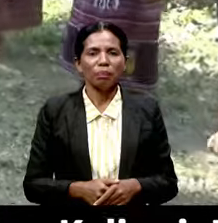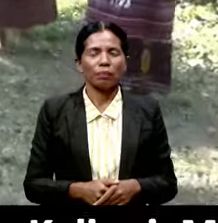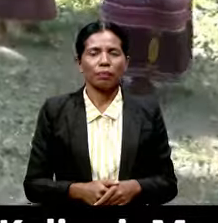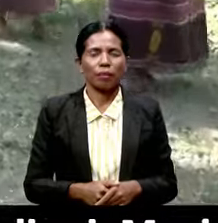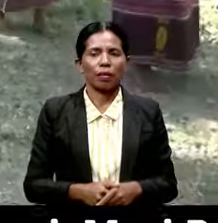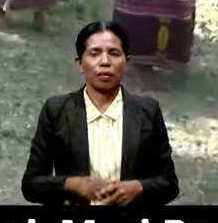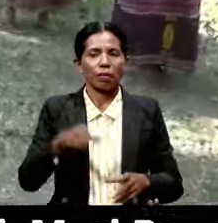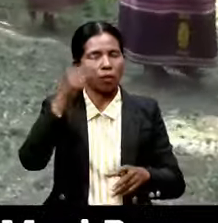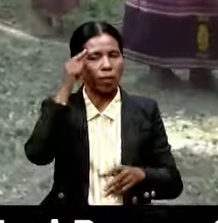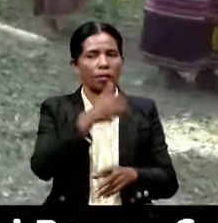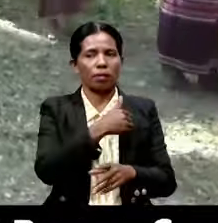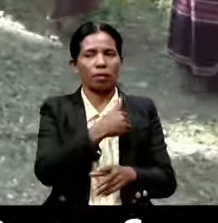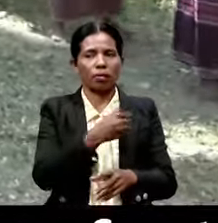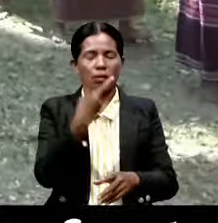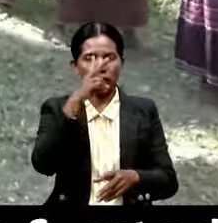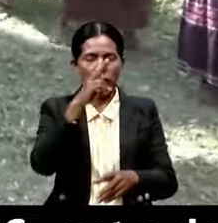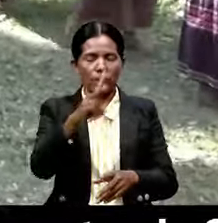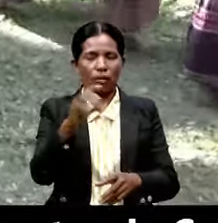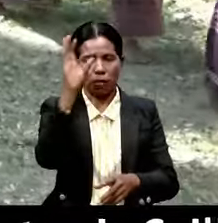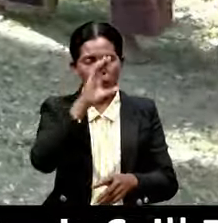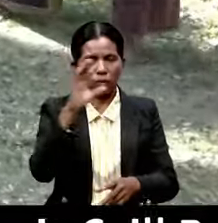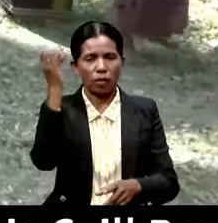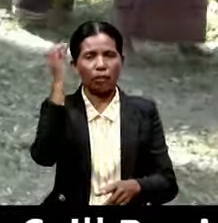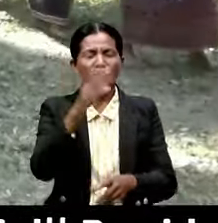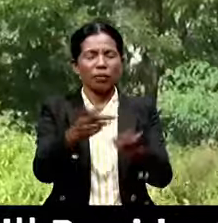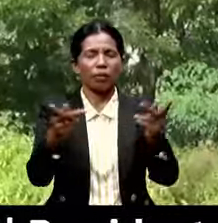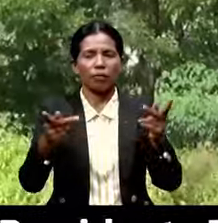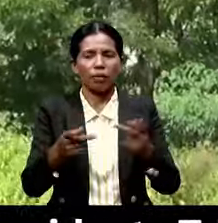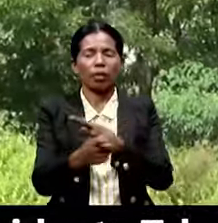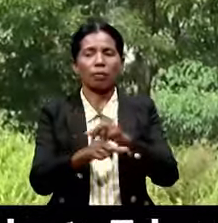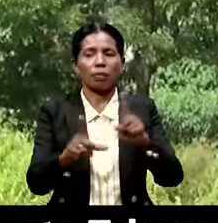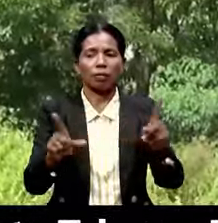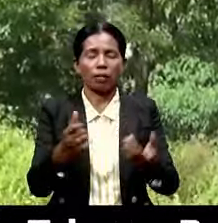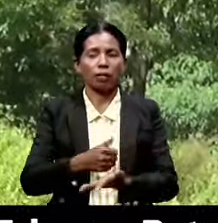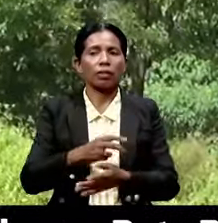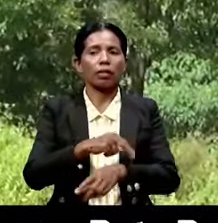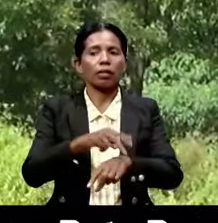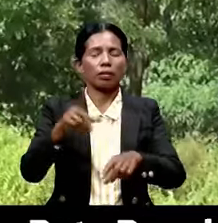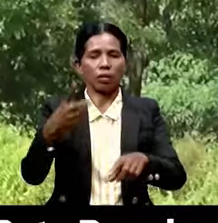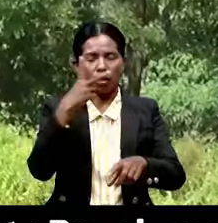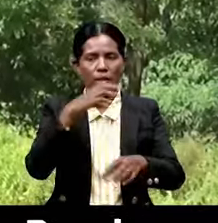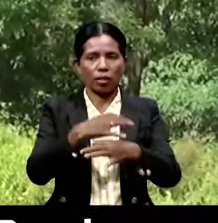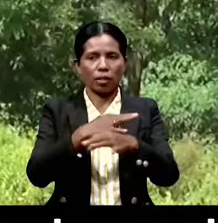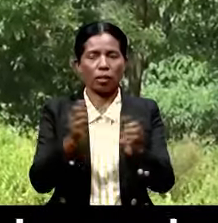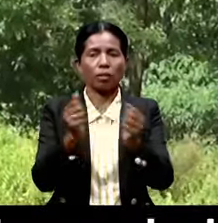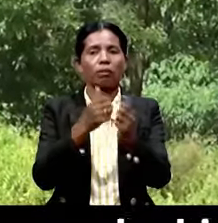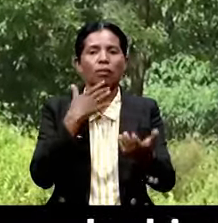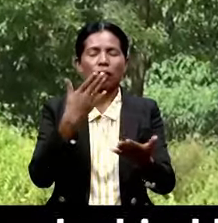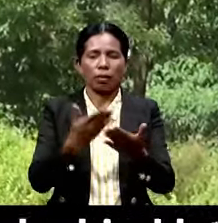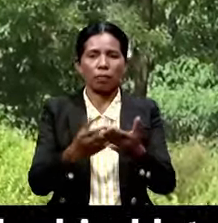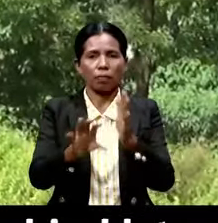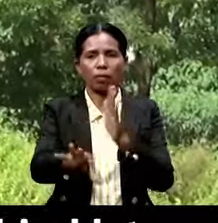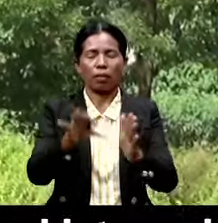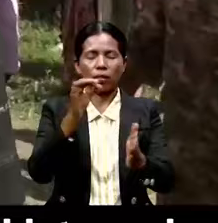Durante ne governo se deu que a estratégia ida a tu identifica fatin histórico ba libertação nacional, ho di hadia sai fatin turismo. Nebe ho dia kliu, no nebe